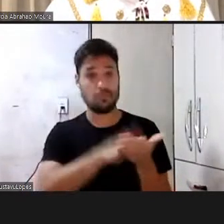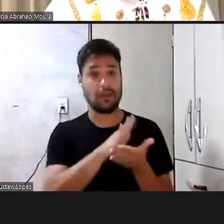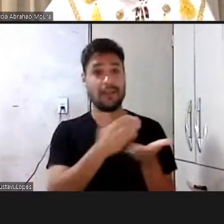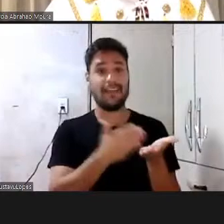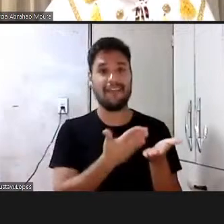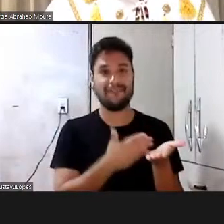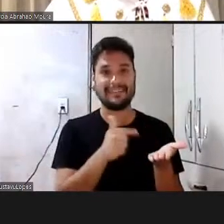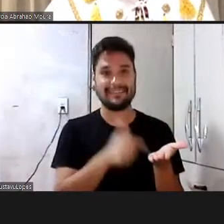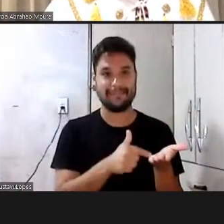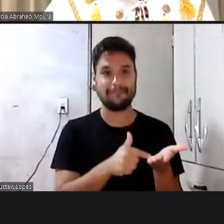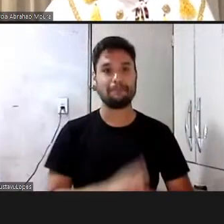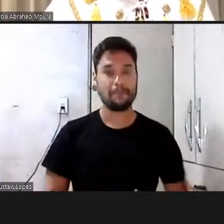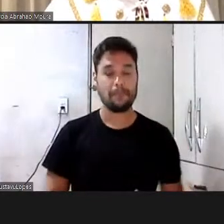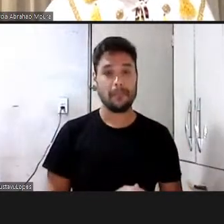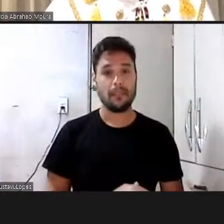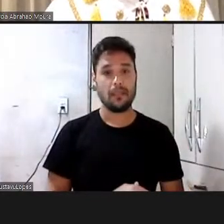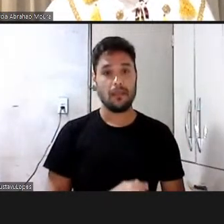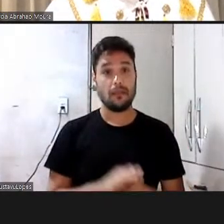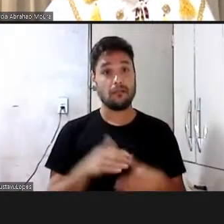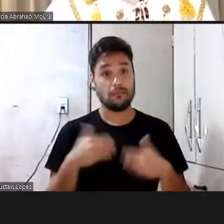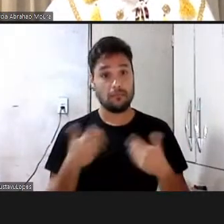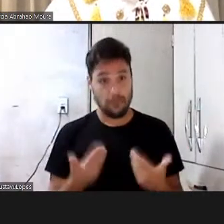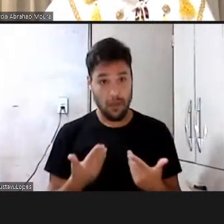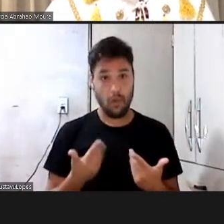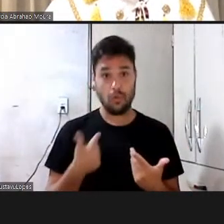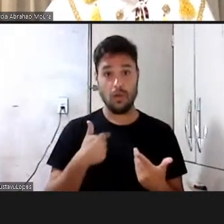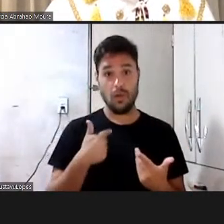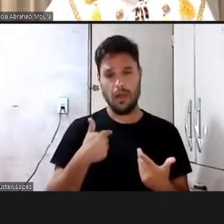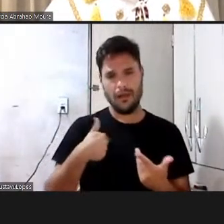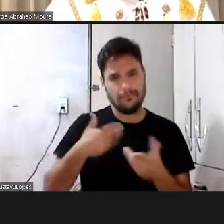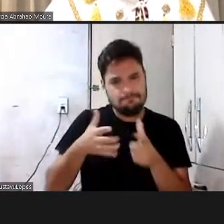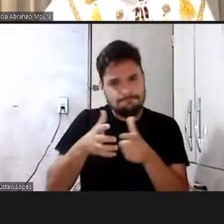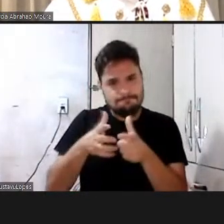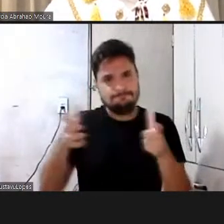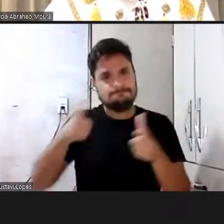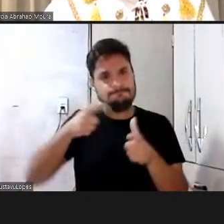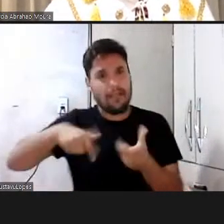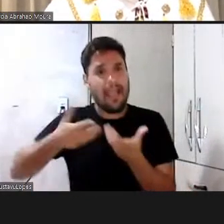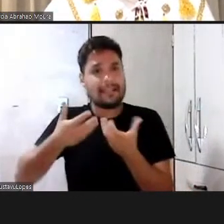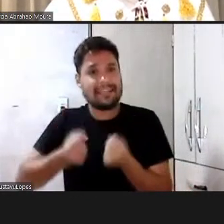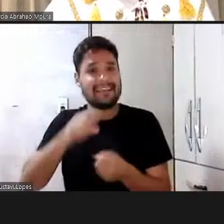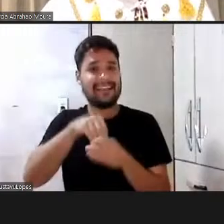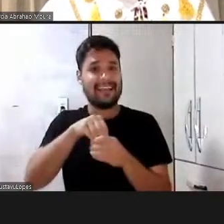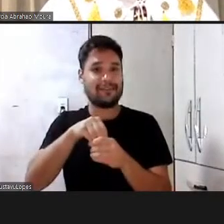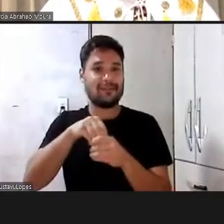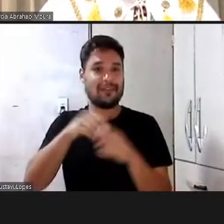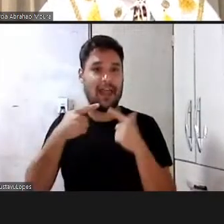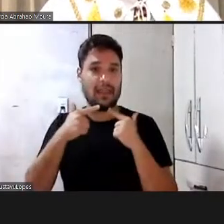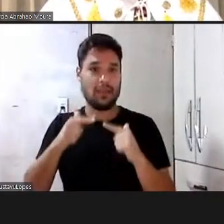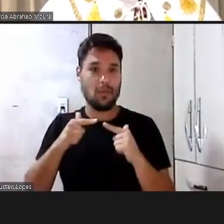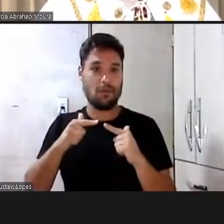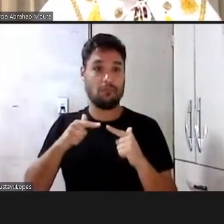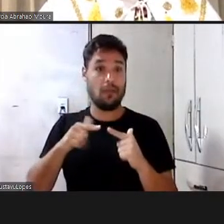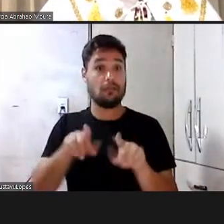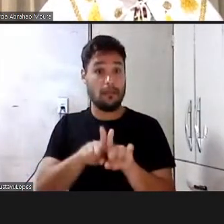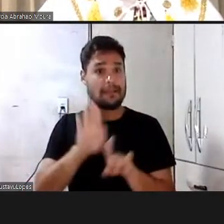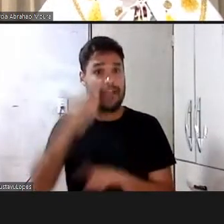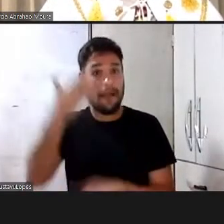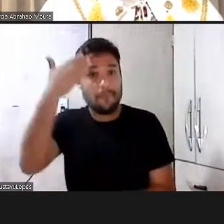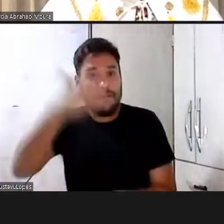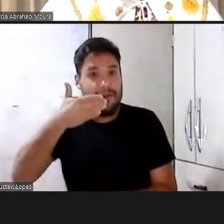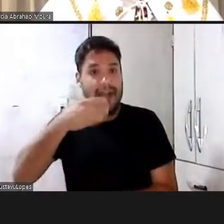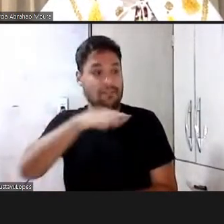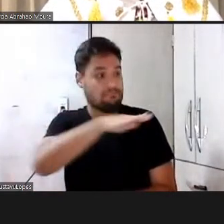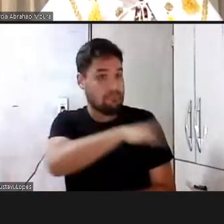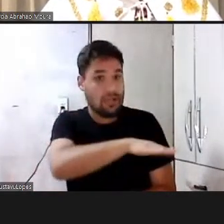Evidência adicional vem da dependência estrutural, amplamente reconhecida nas línguas do mundo e ainda confirmada por experimentos com crianças, em